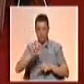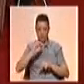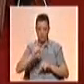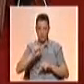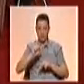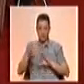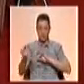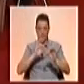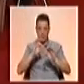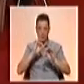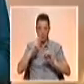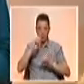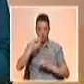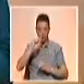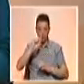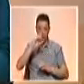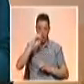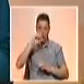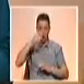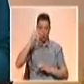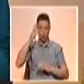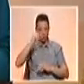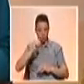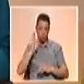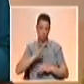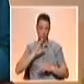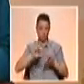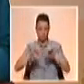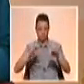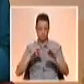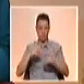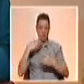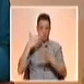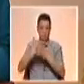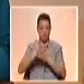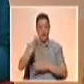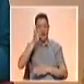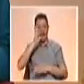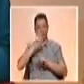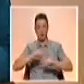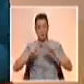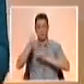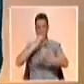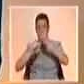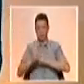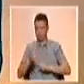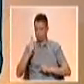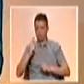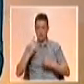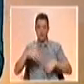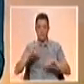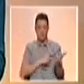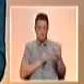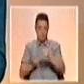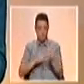esgotos. E há de facto estações de tratamento que põem água com uma qualidade, não para beber, mas para